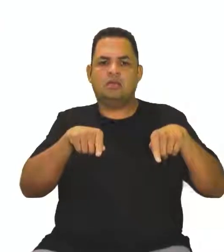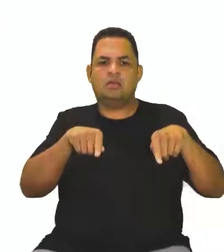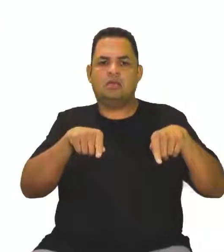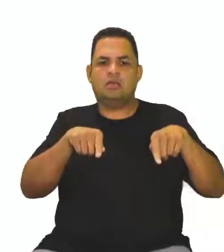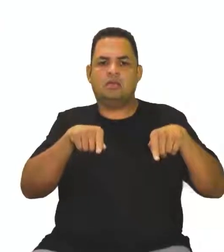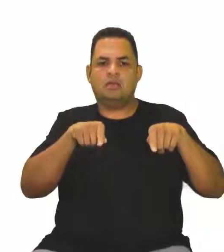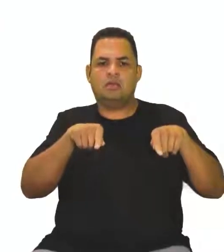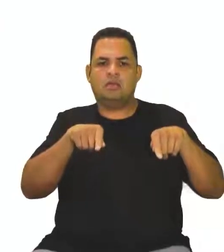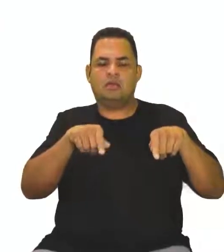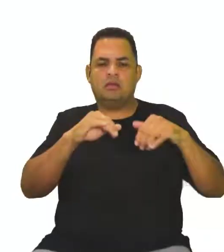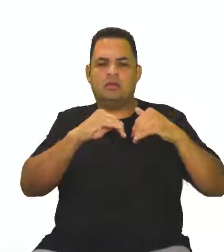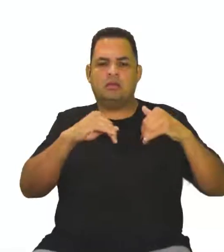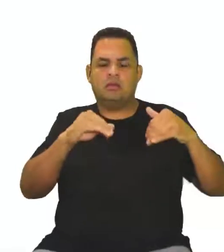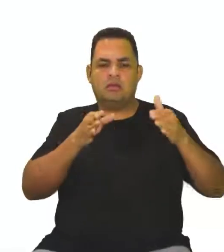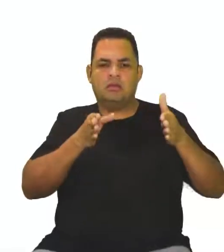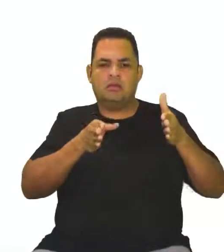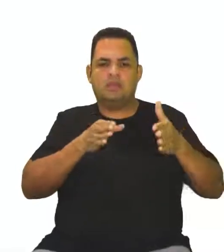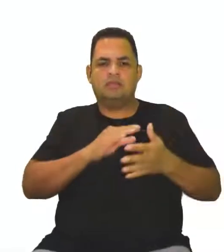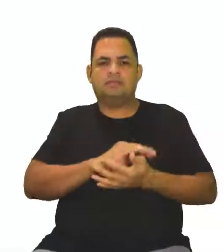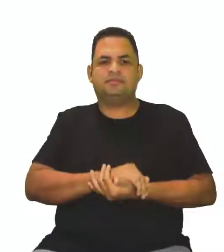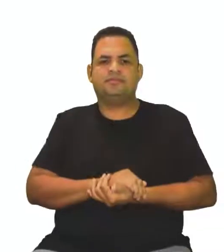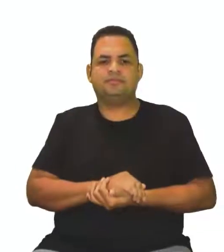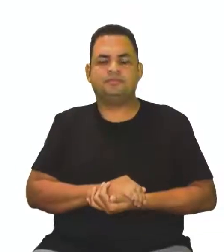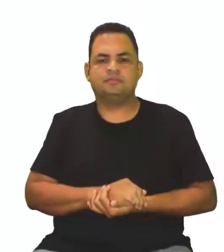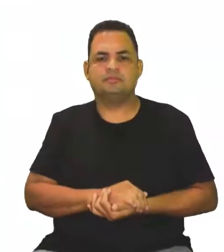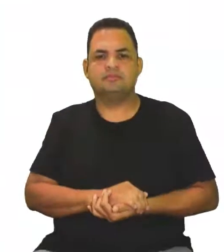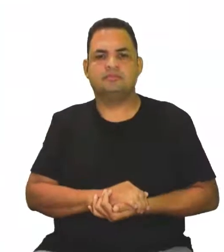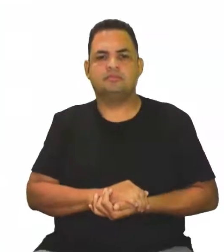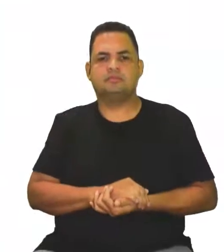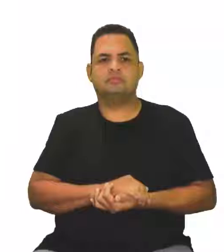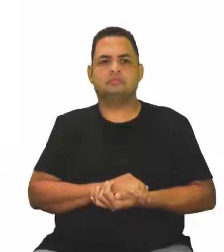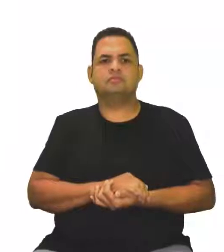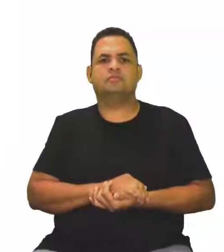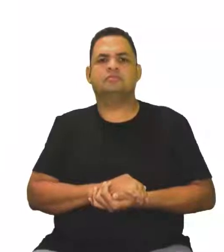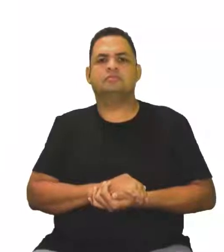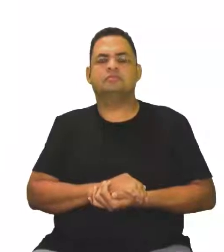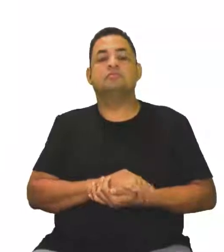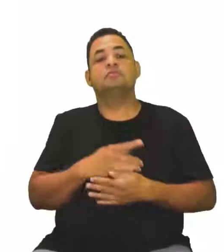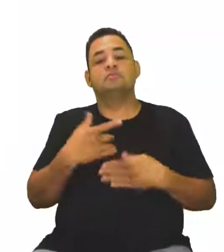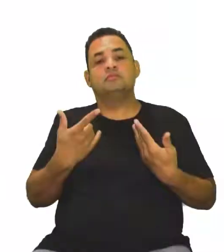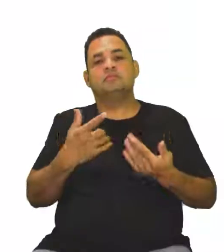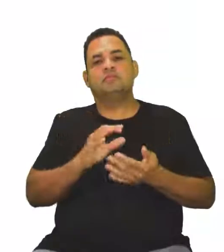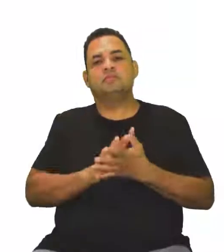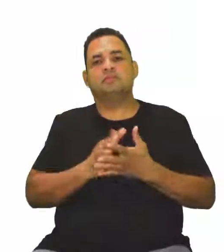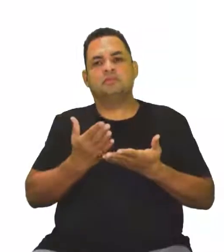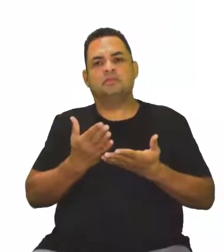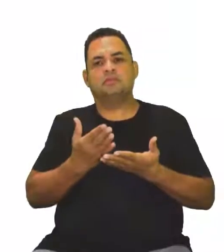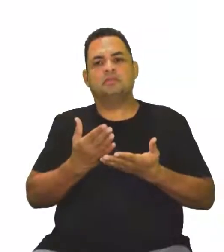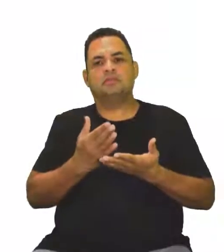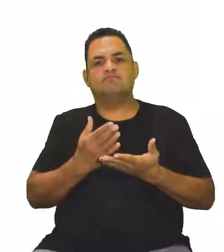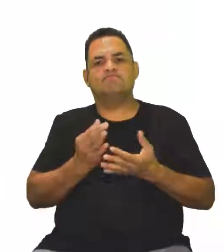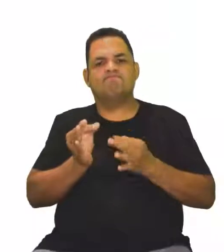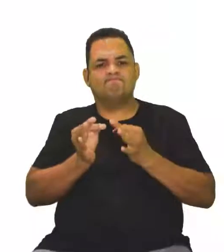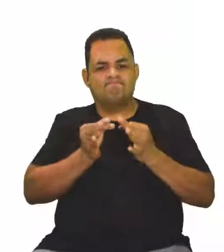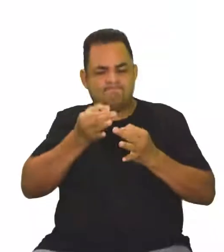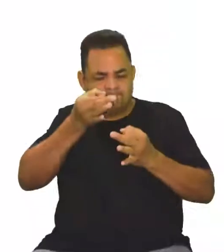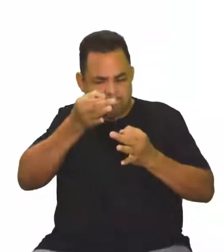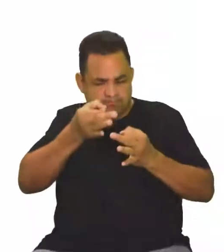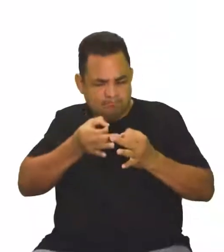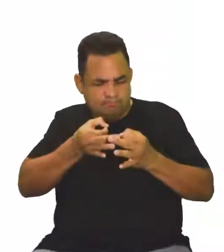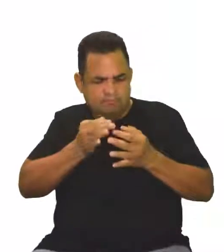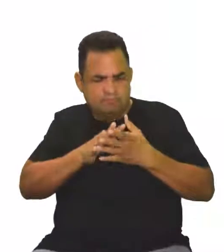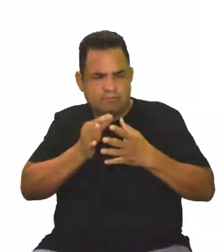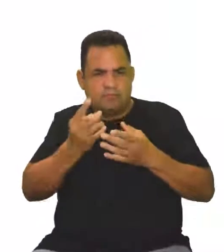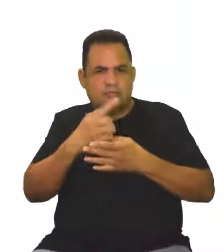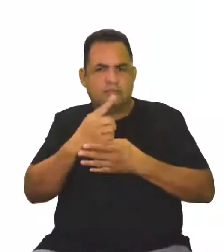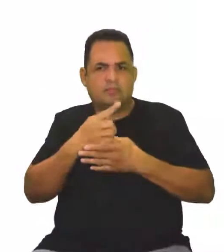quer fazer. Entendido? Tranquilo? Por isso, as medidas para serem precisas,